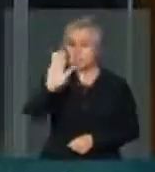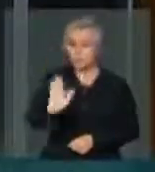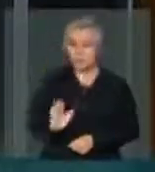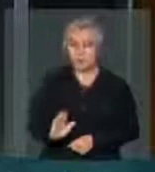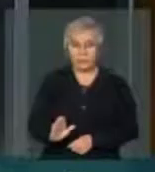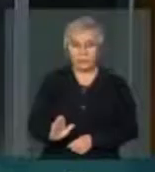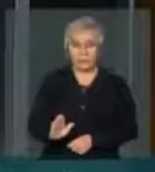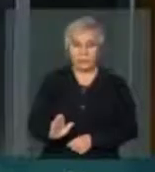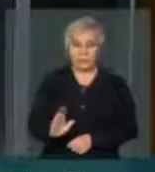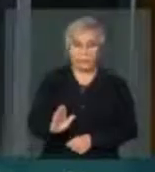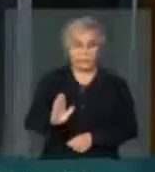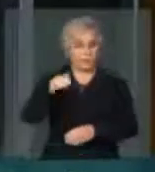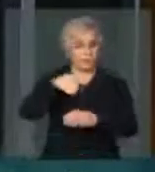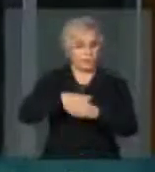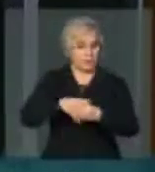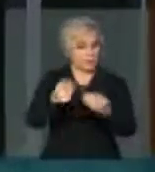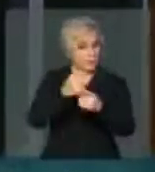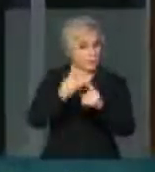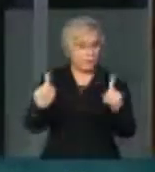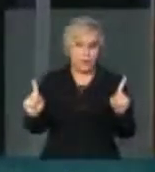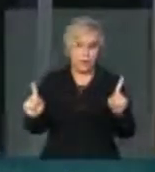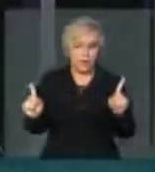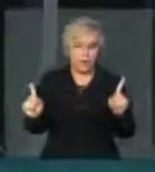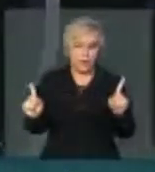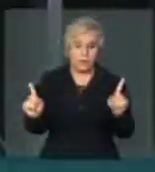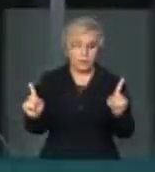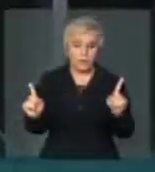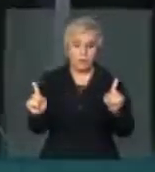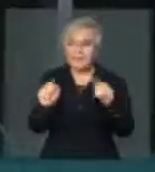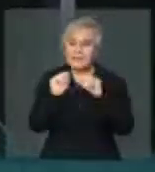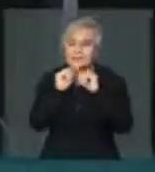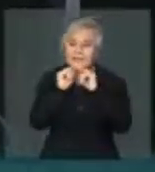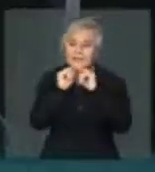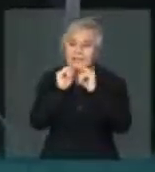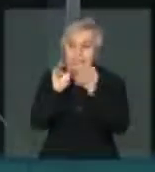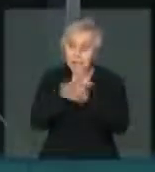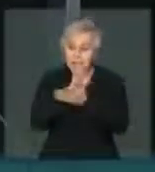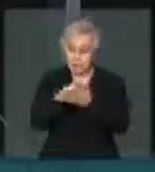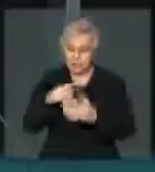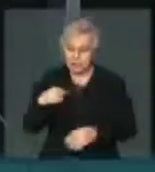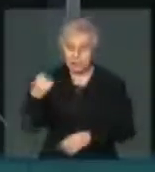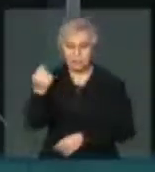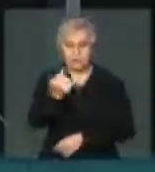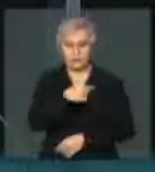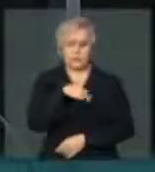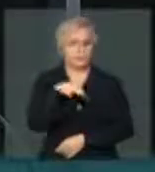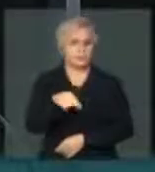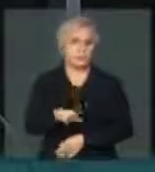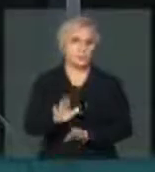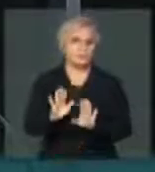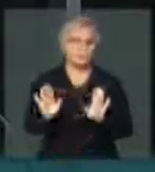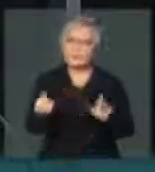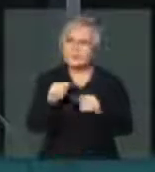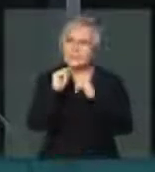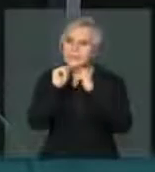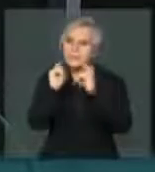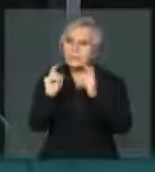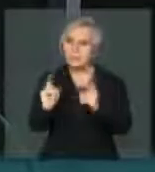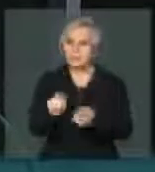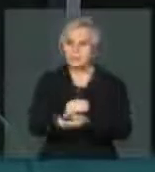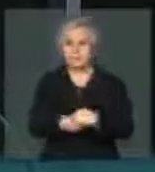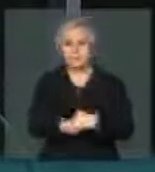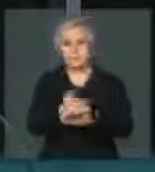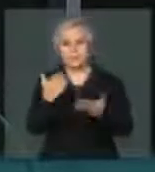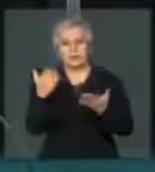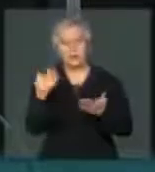votar não votaram em nenhum de nós aqui para deputado. E o que